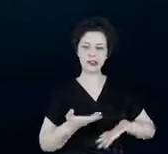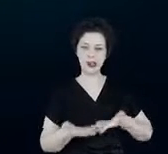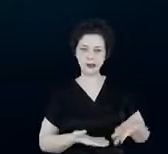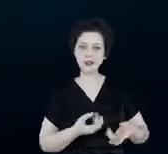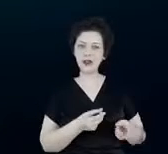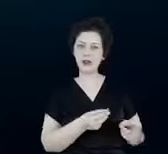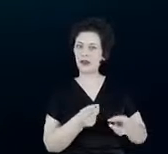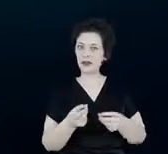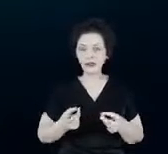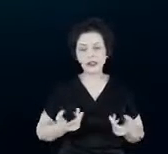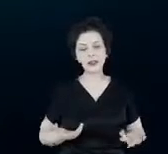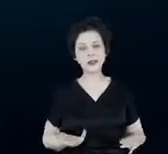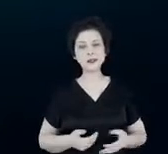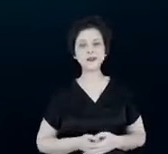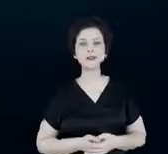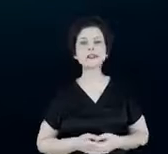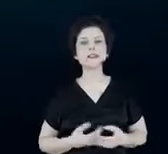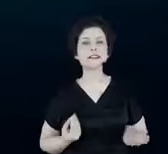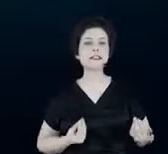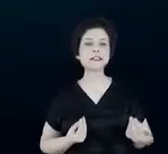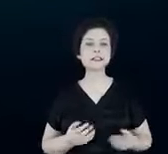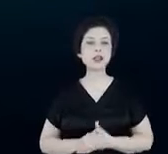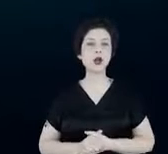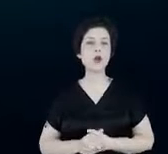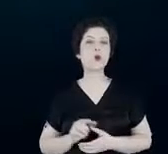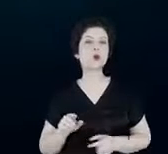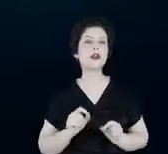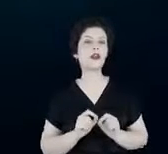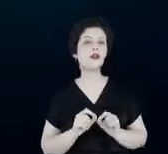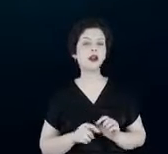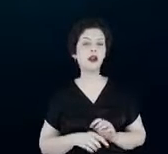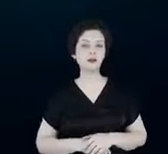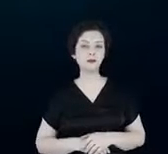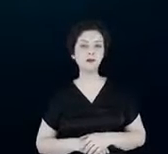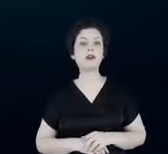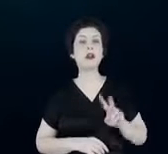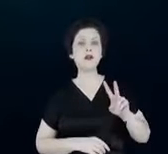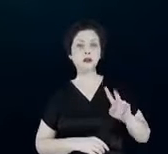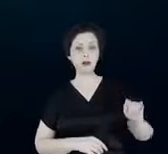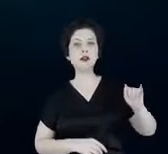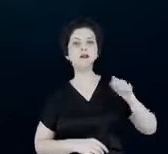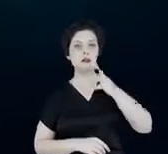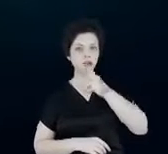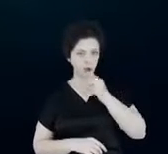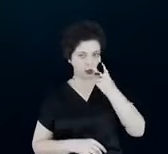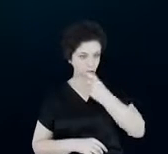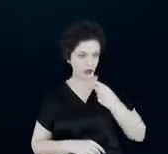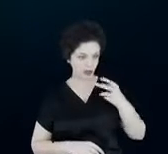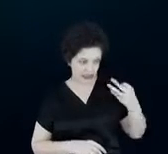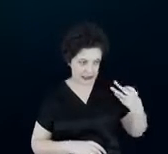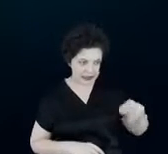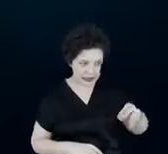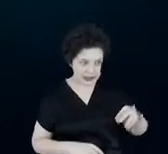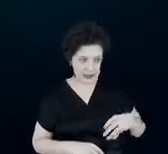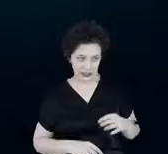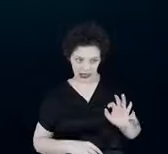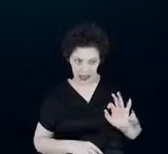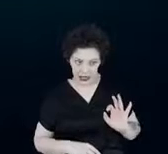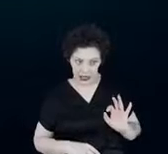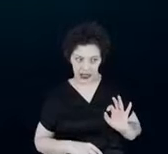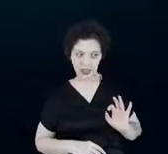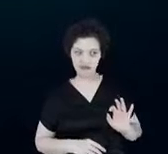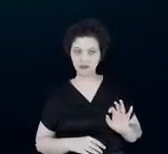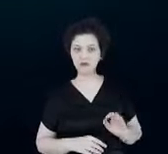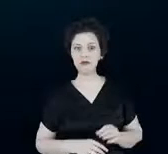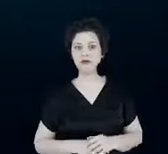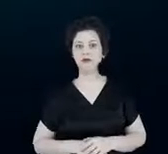e o mesmo começo a qualidade produto para você mas que que você vai que faz ele não mente Vai sim demorou duas horas tem certeza secar dá o bip da comida para você e